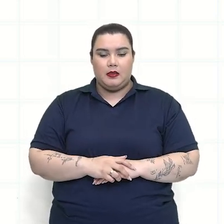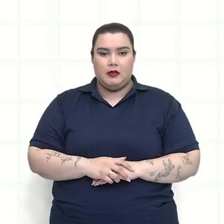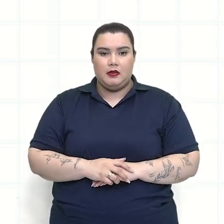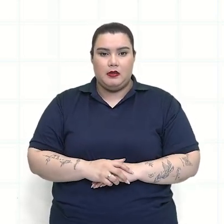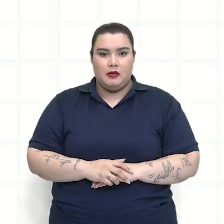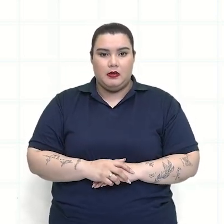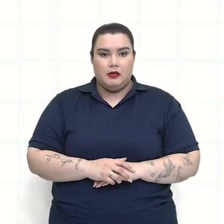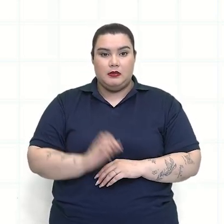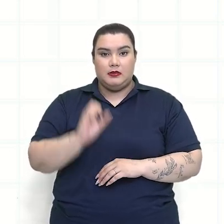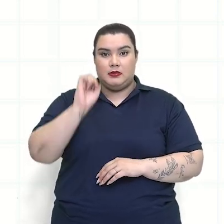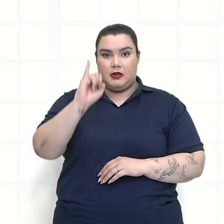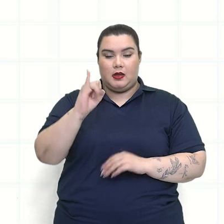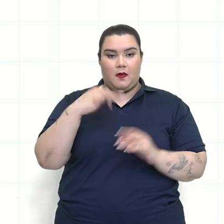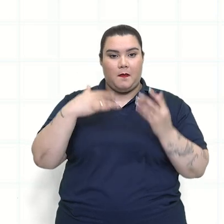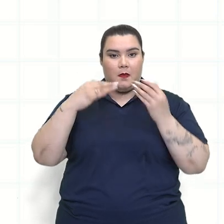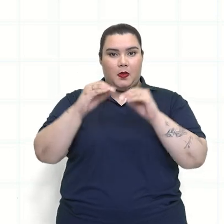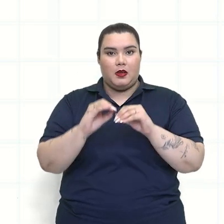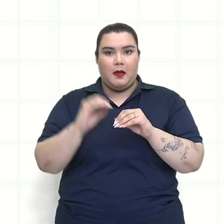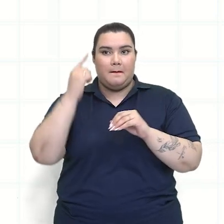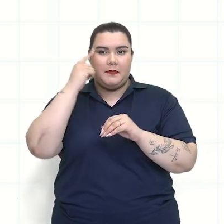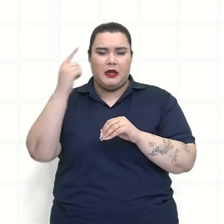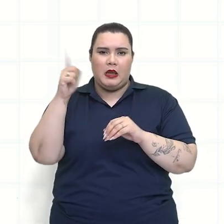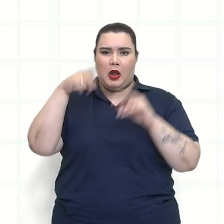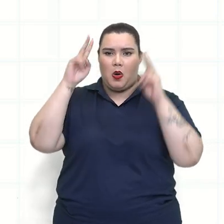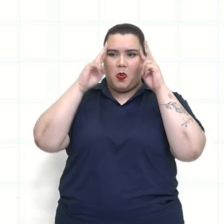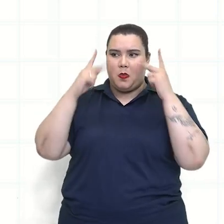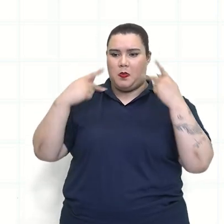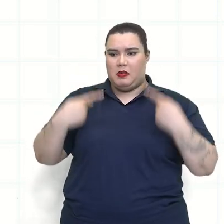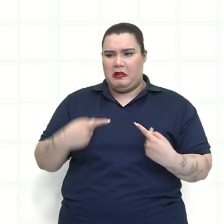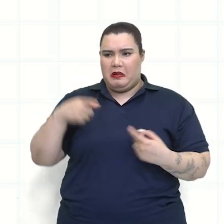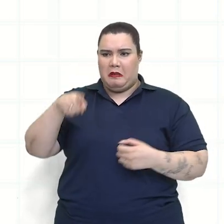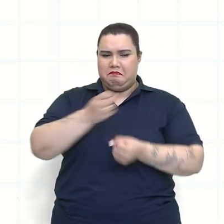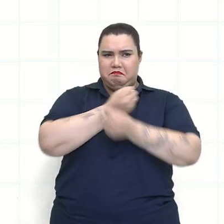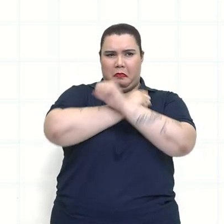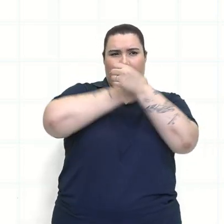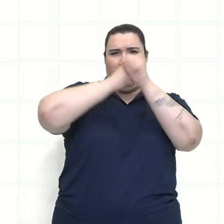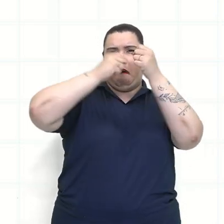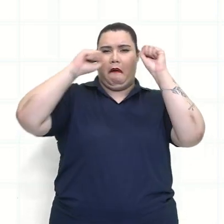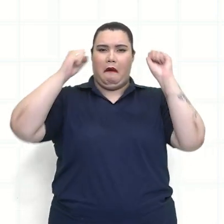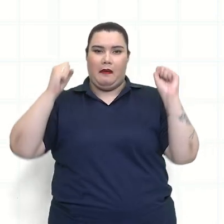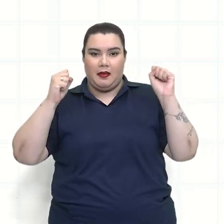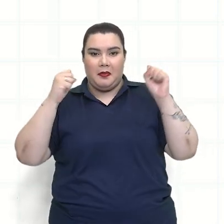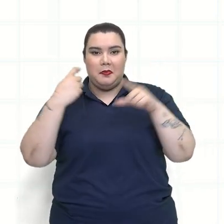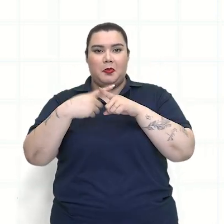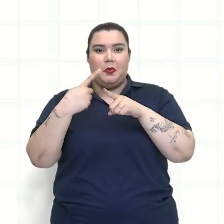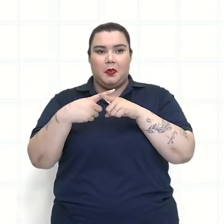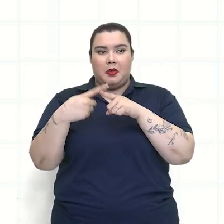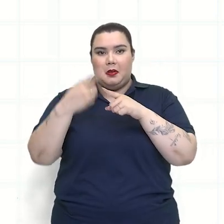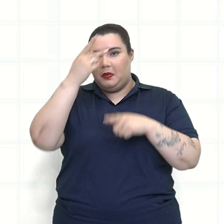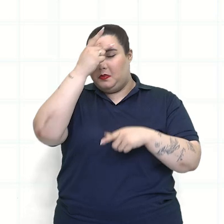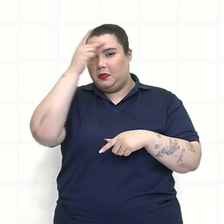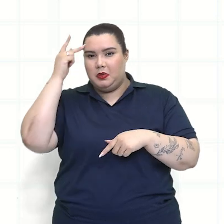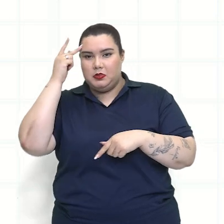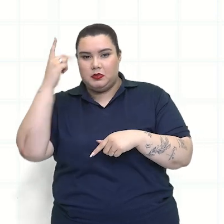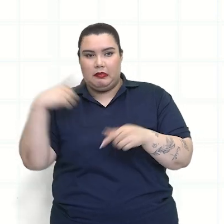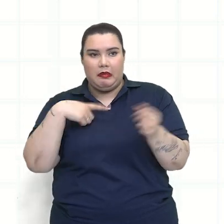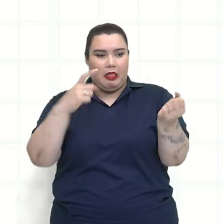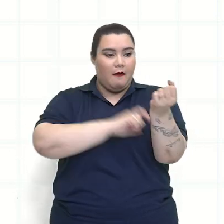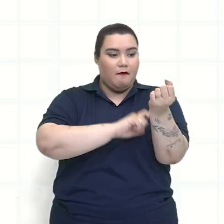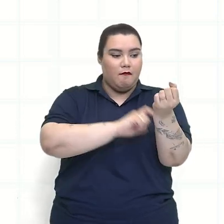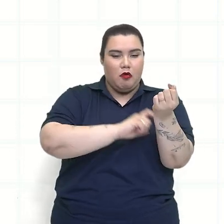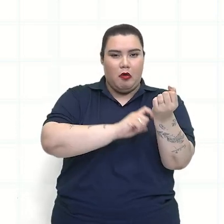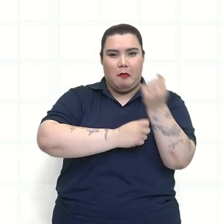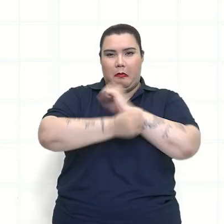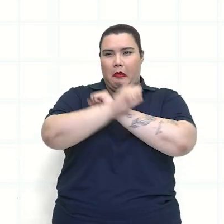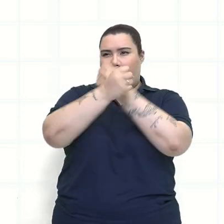isto aqui, eu já ia pensar que era um homem muito valente. É uma pessoa que estava ali,